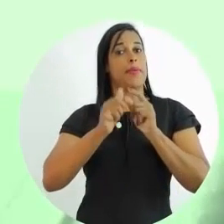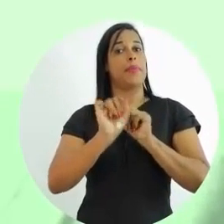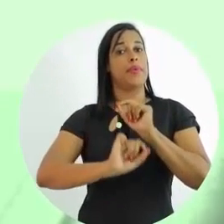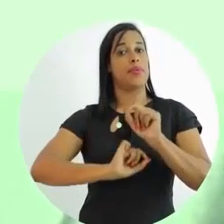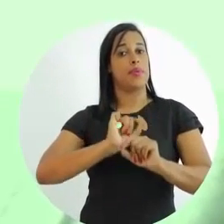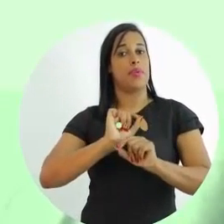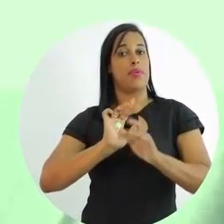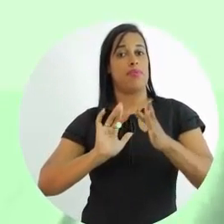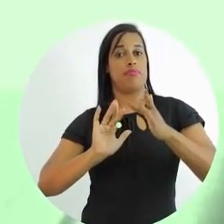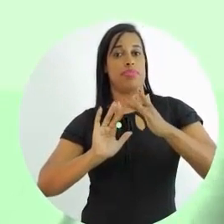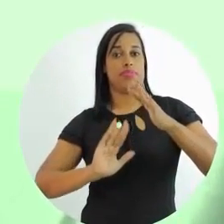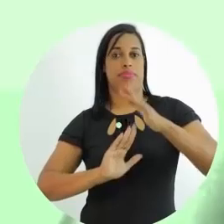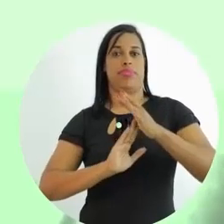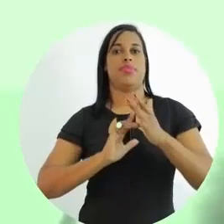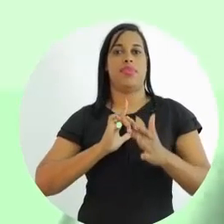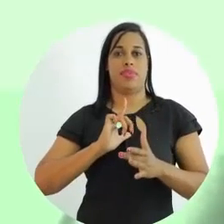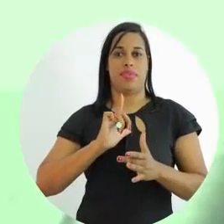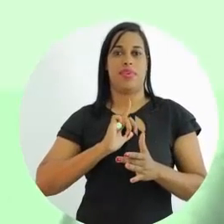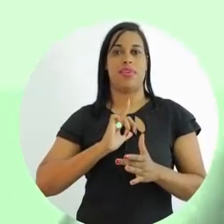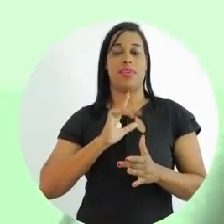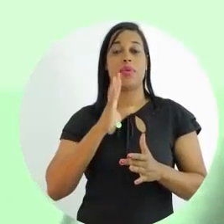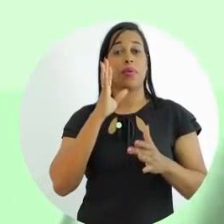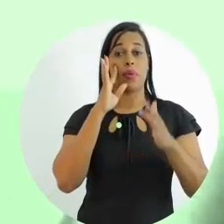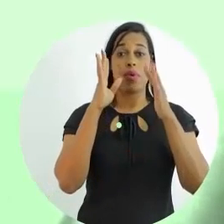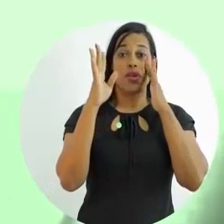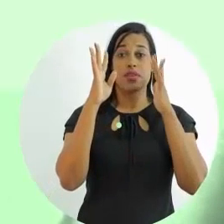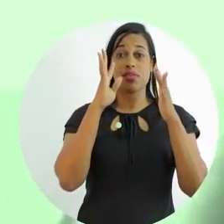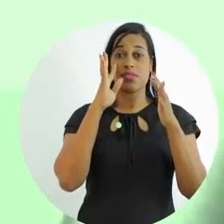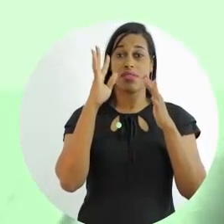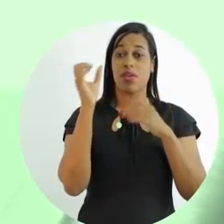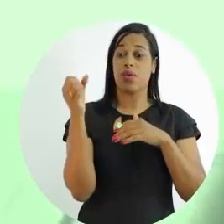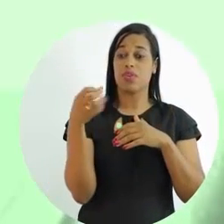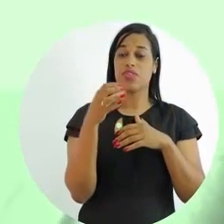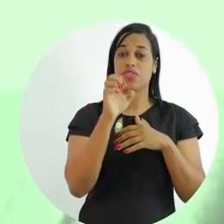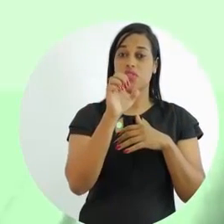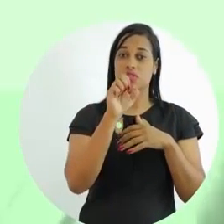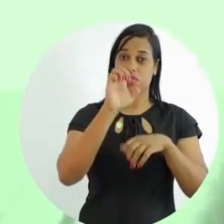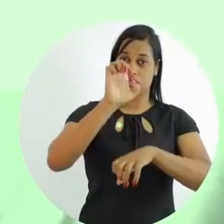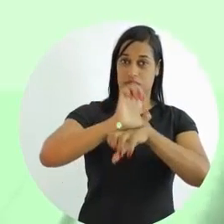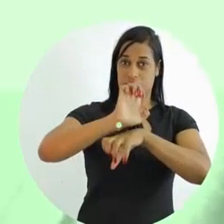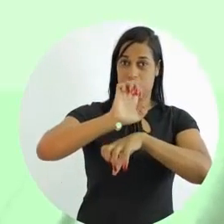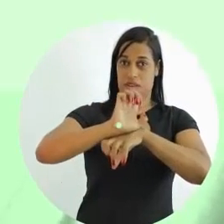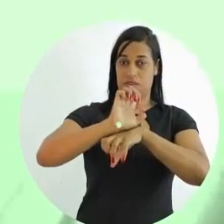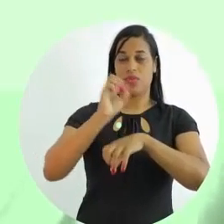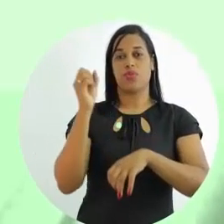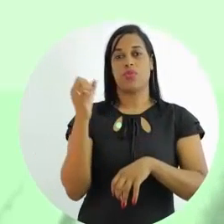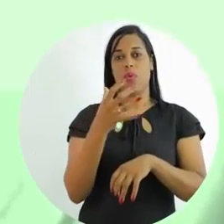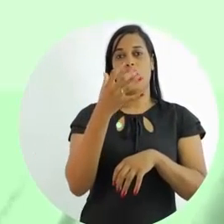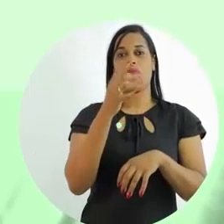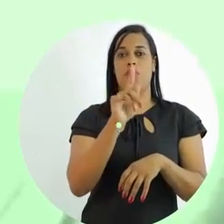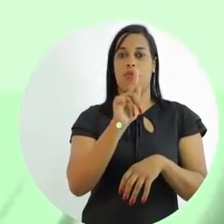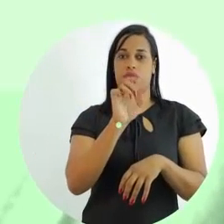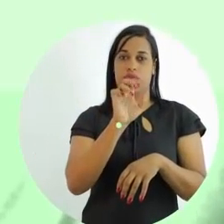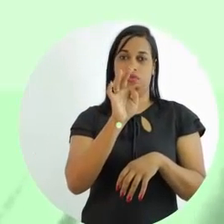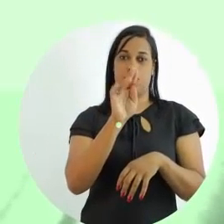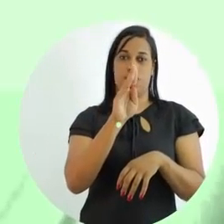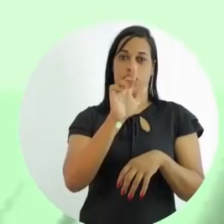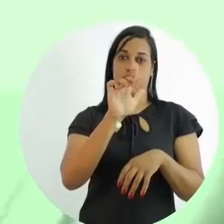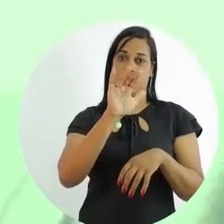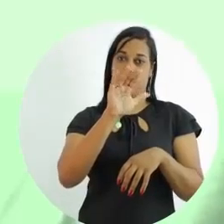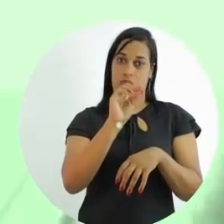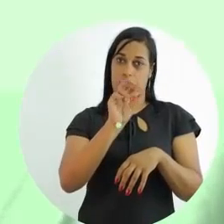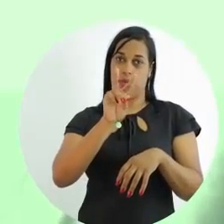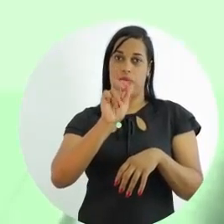interrupção com o conhecido Estado Novo, com o presidente Getúlio